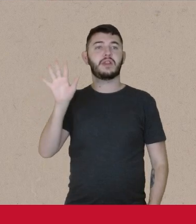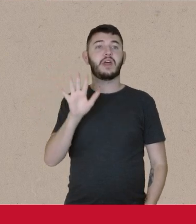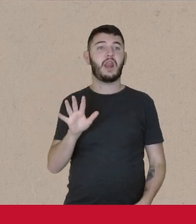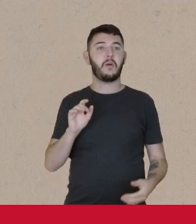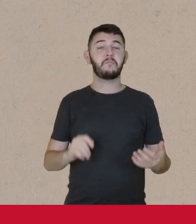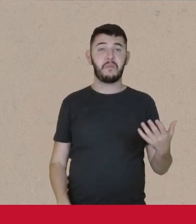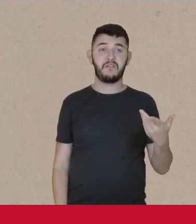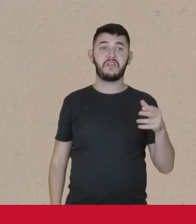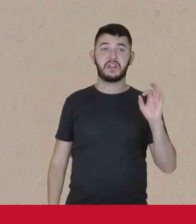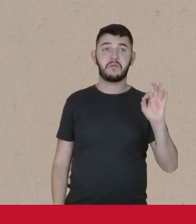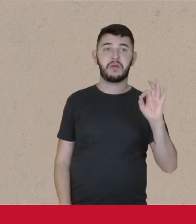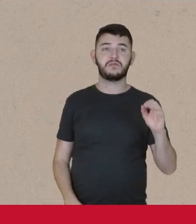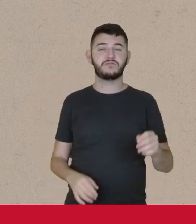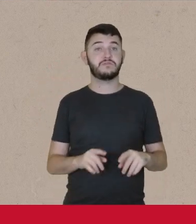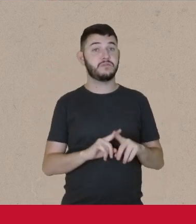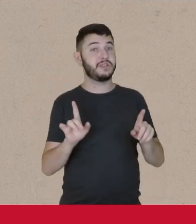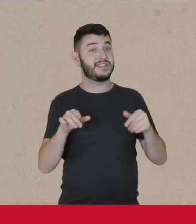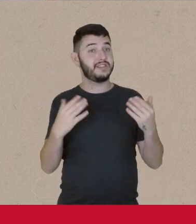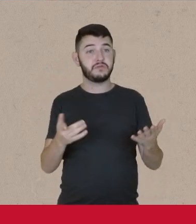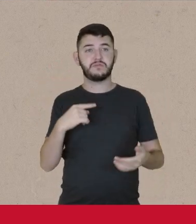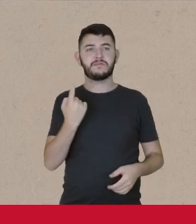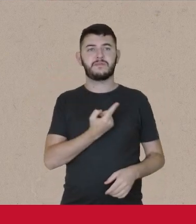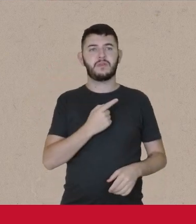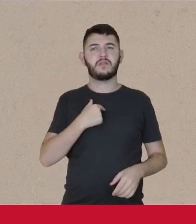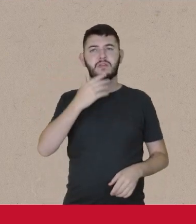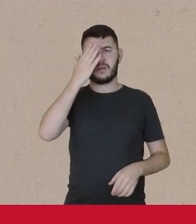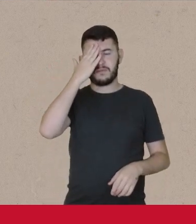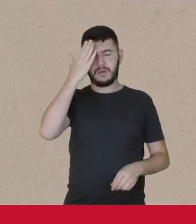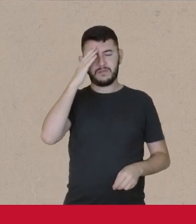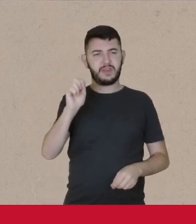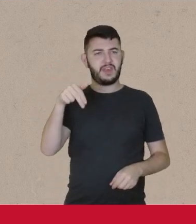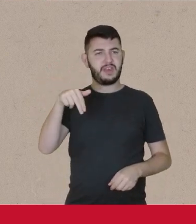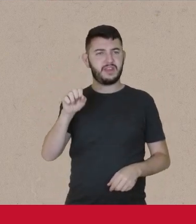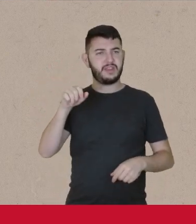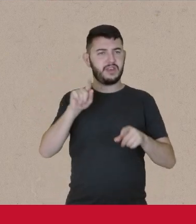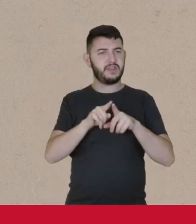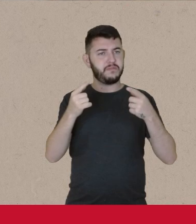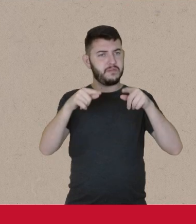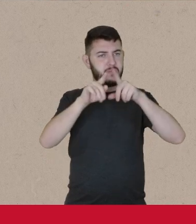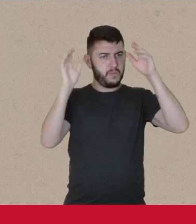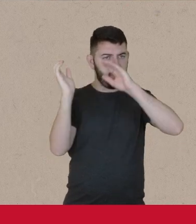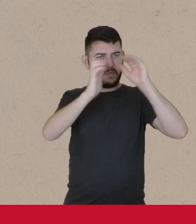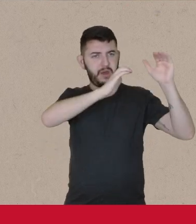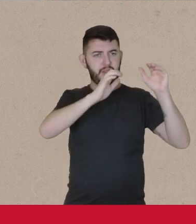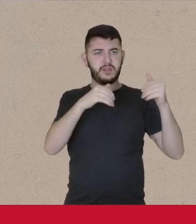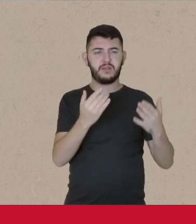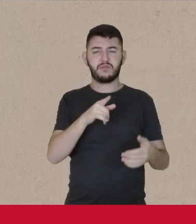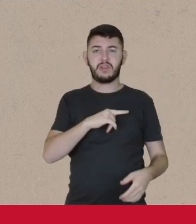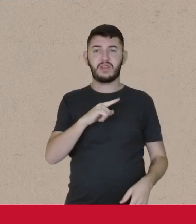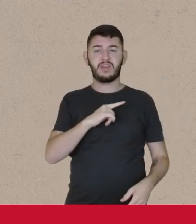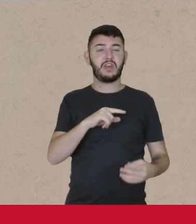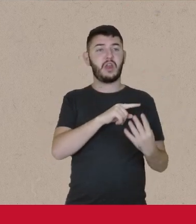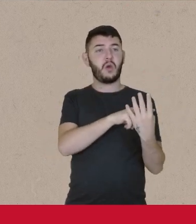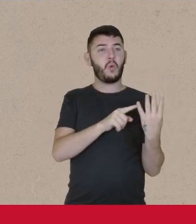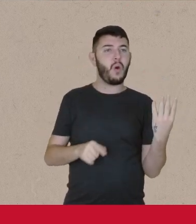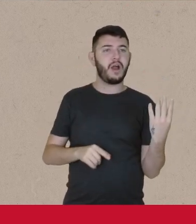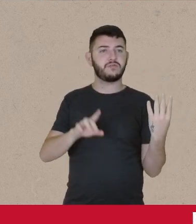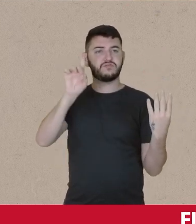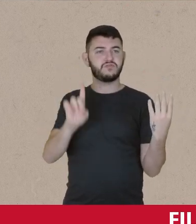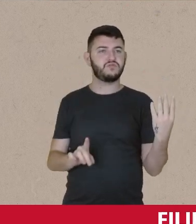agência está subordinada e que foi evidente, né, tem 4 diretorias vagas,